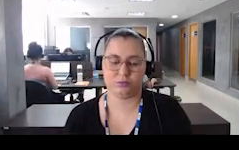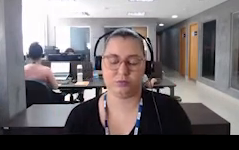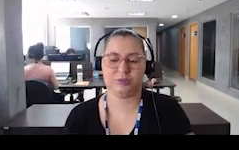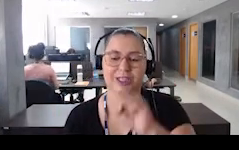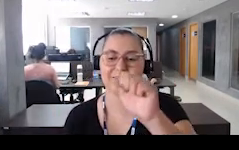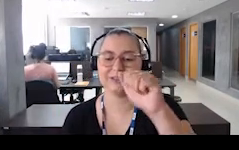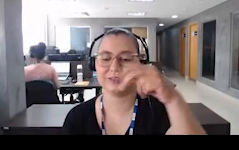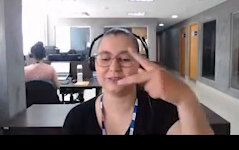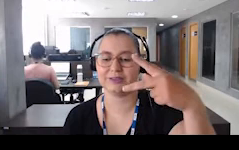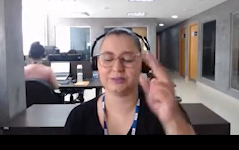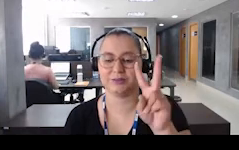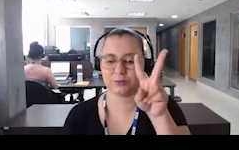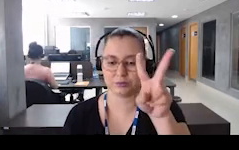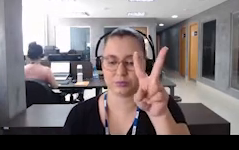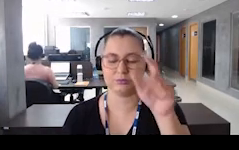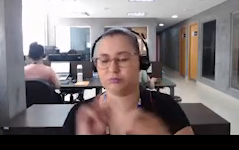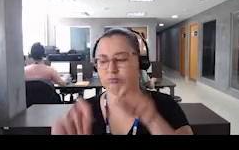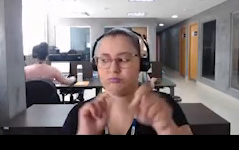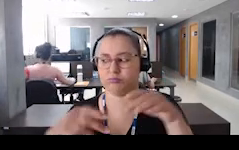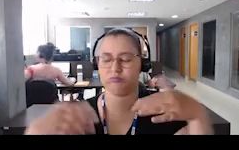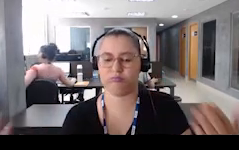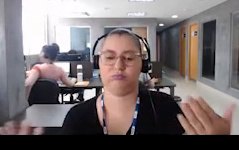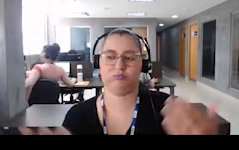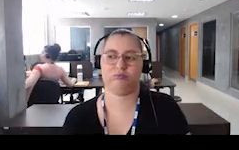Eu vou abrir a SAP 2 para mostrar o que ela está pedindo.